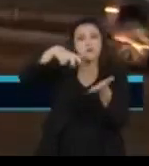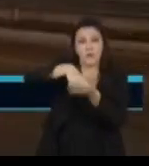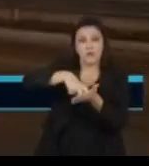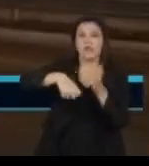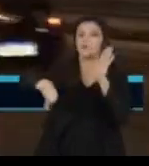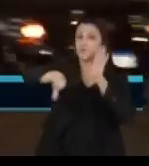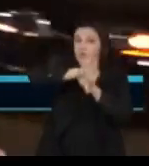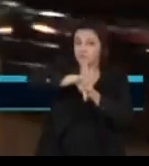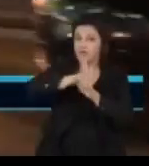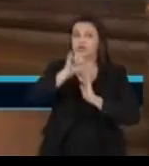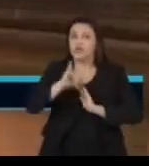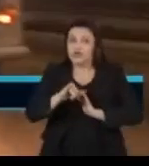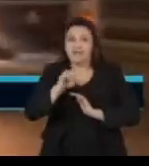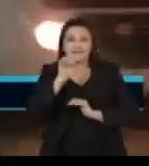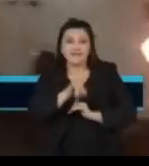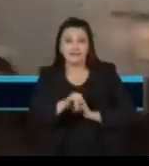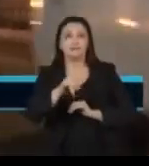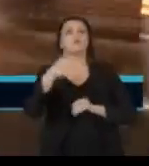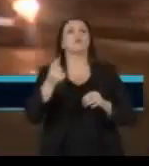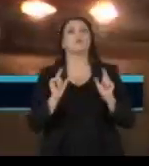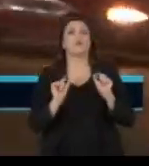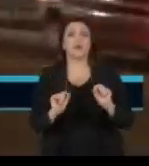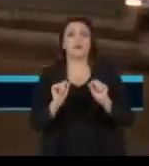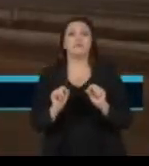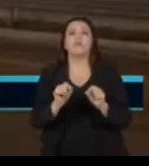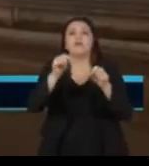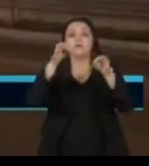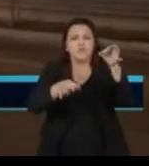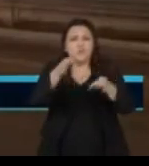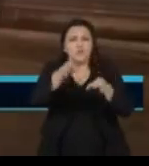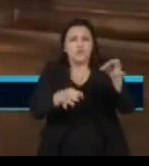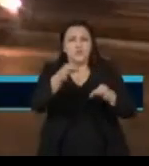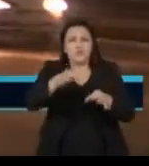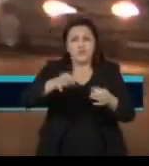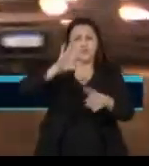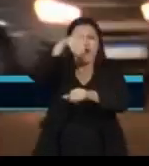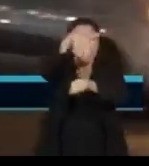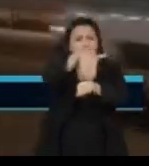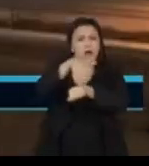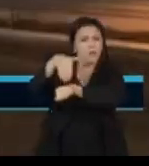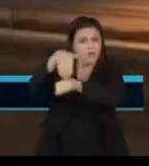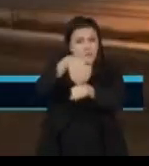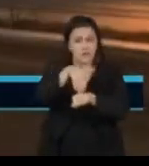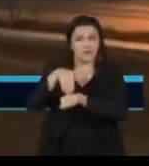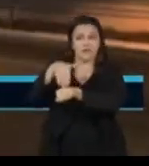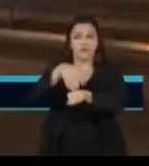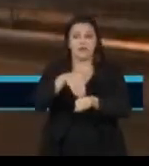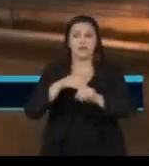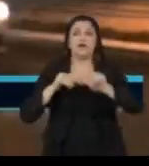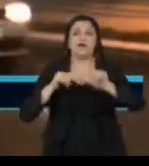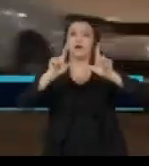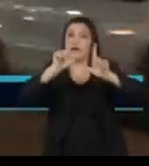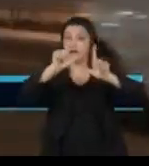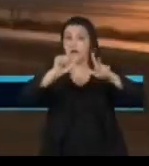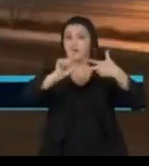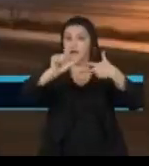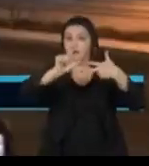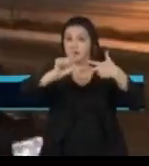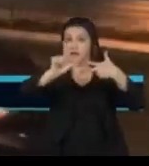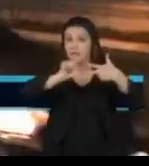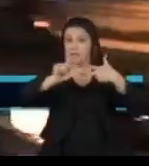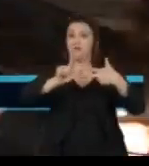forem julgados culpados enquanto exercem o cargo, a Casa Legislativa pode decidir pela cassação do